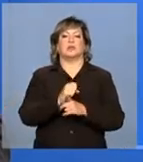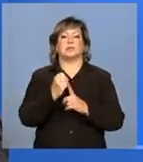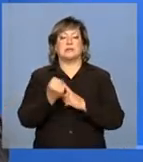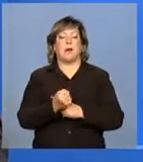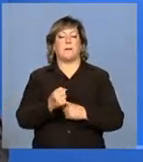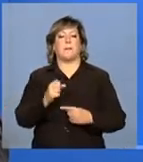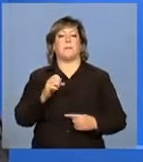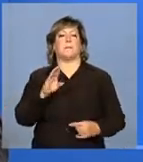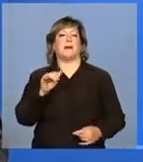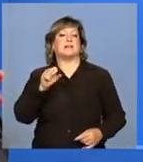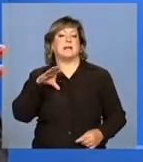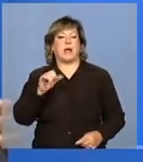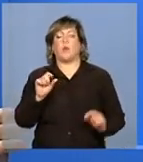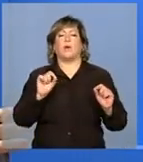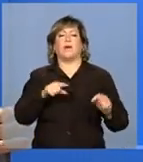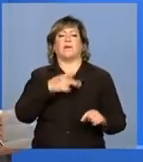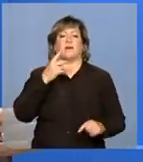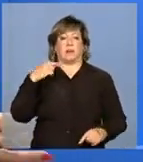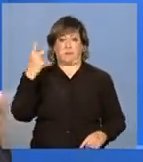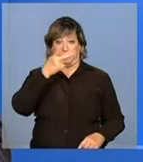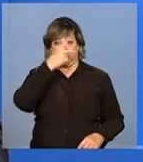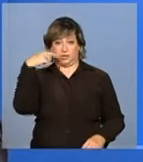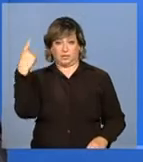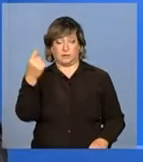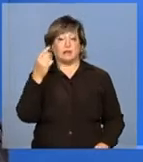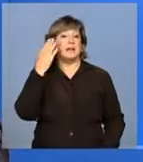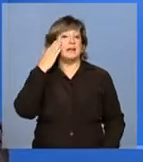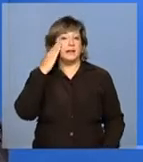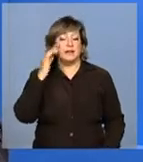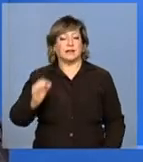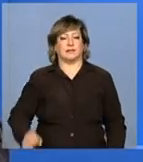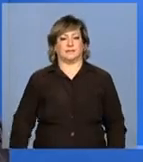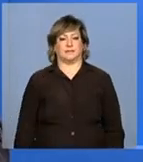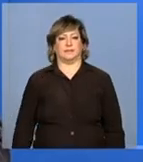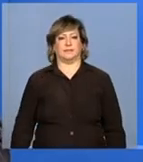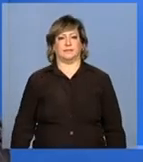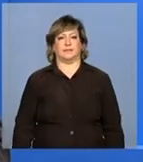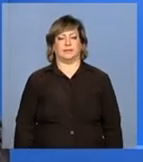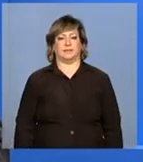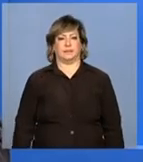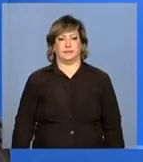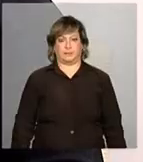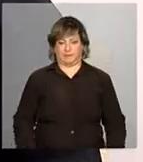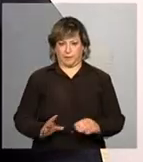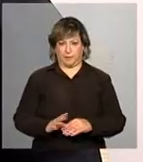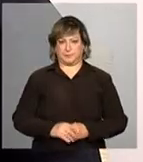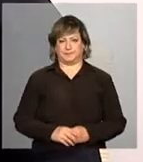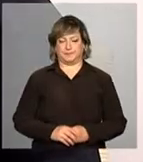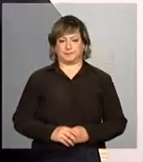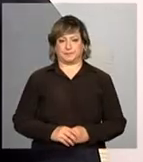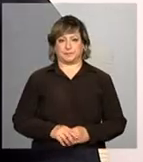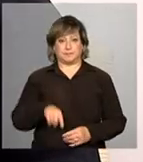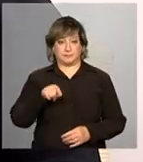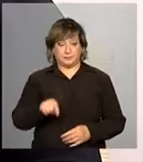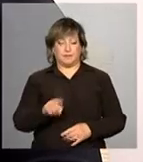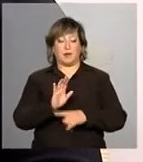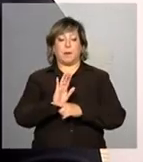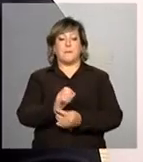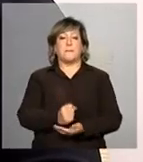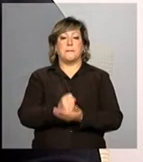o que ela diz para que as pessoas lá nos seus municípios possam entender isso Vejam Só na proteção